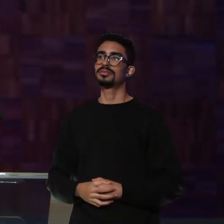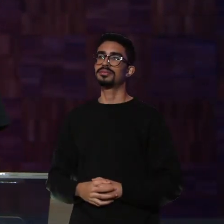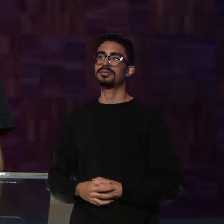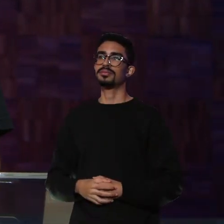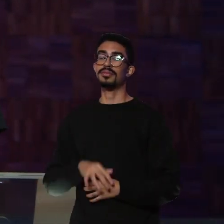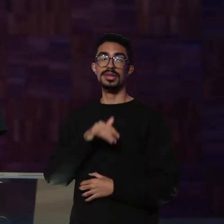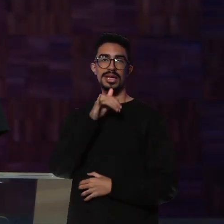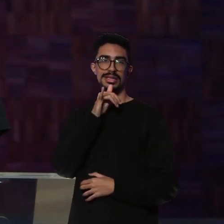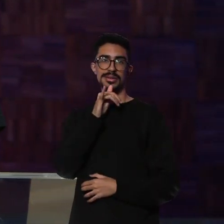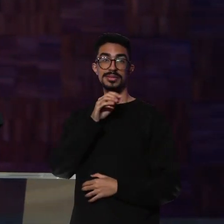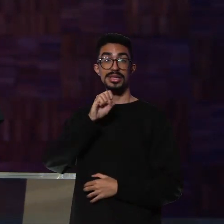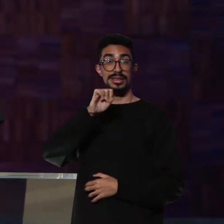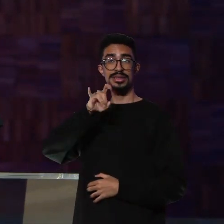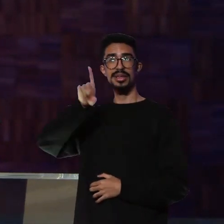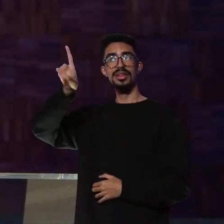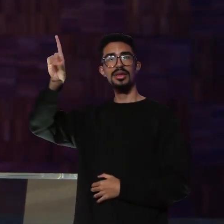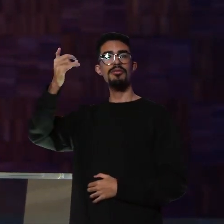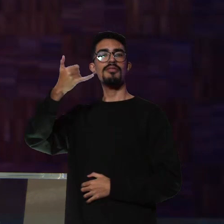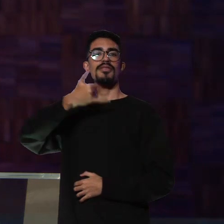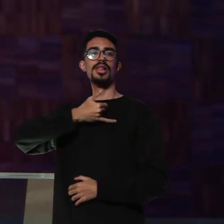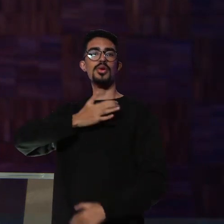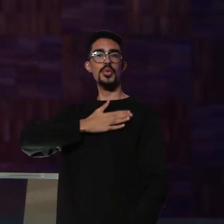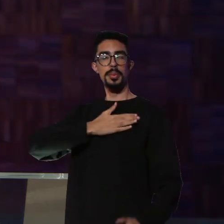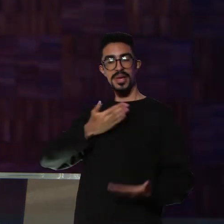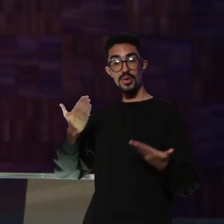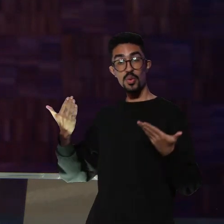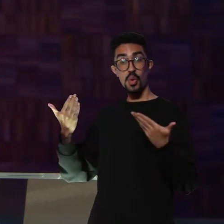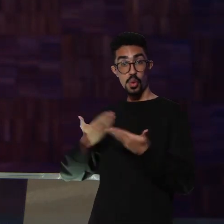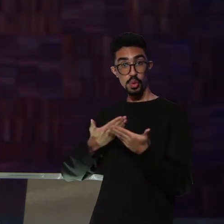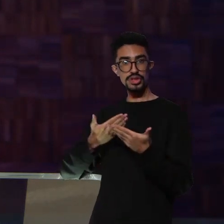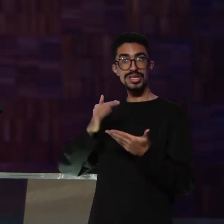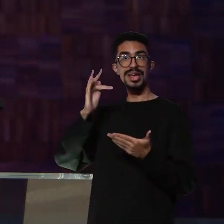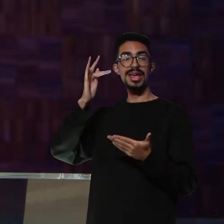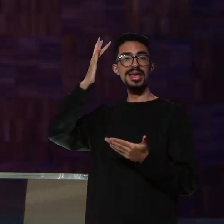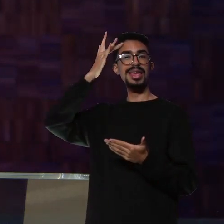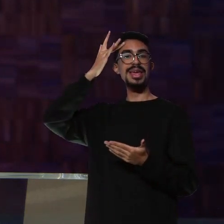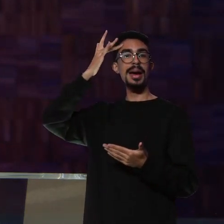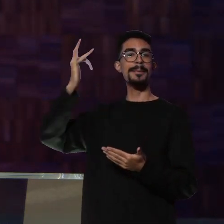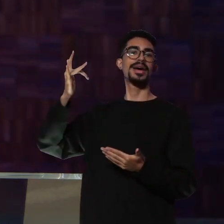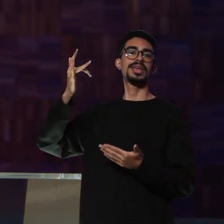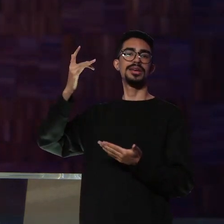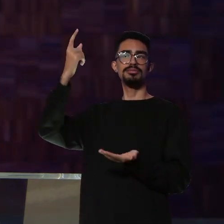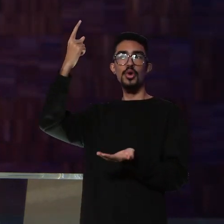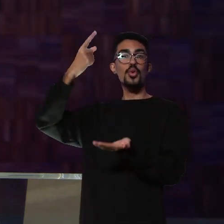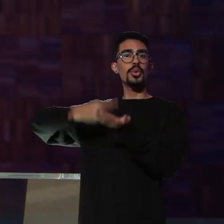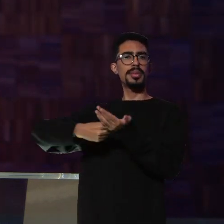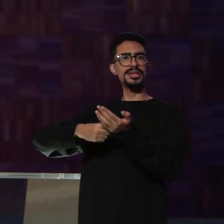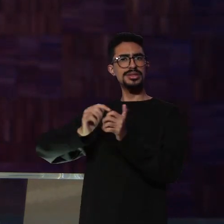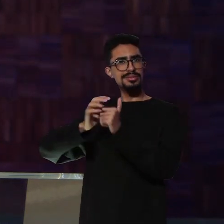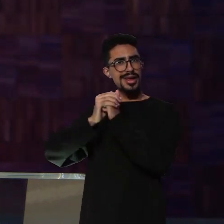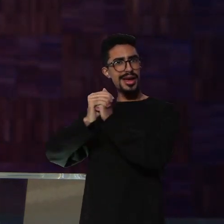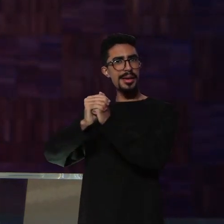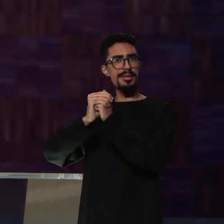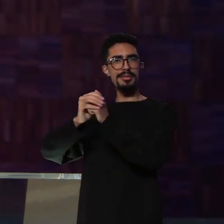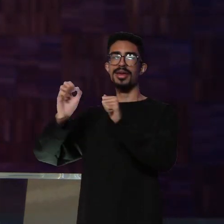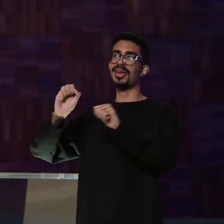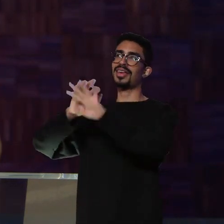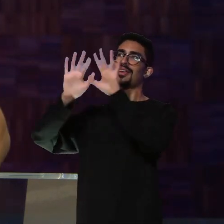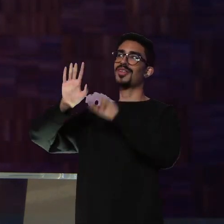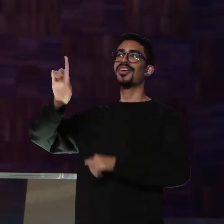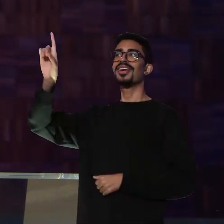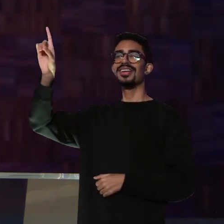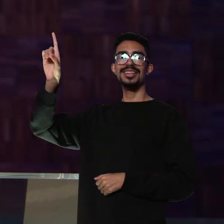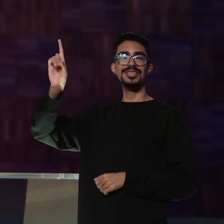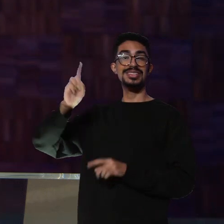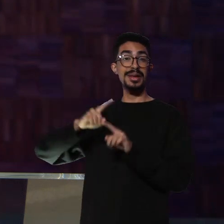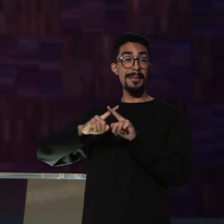amanhã, amém, glória a Deus. Mas se Ele cumprisse daqui a 40 anos, daqui Ele cumprisse daqui a muito mais tempo, é tão difícil para nós passar